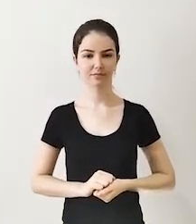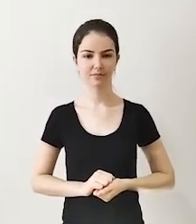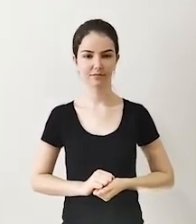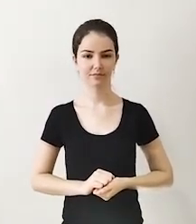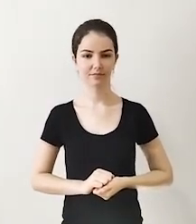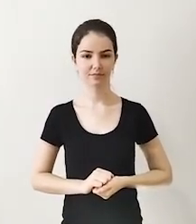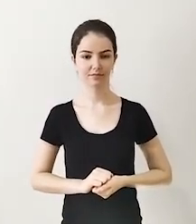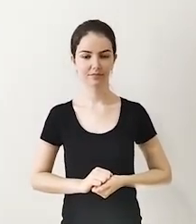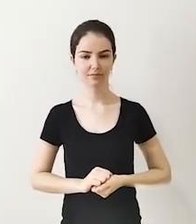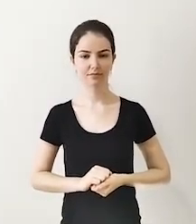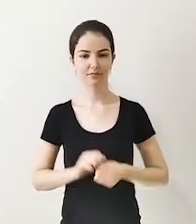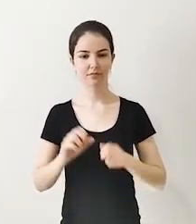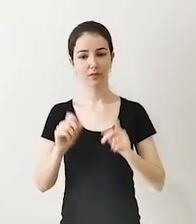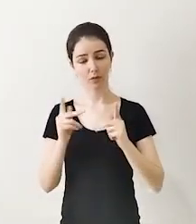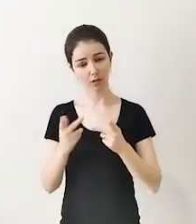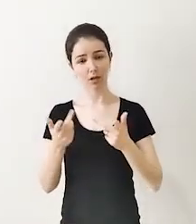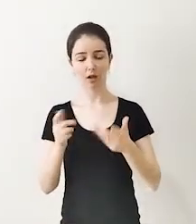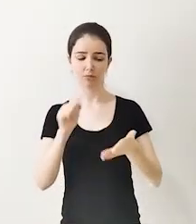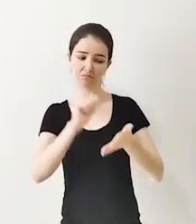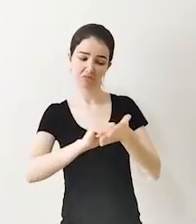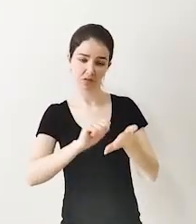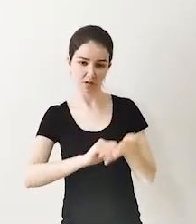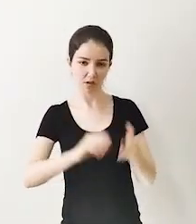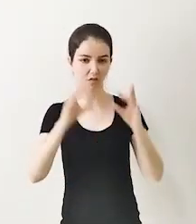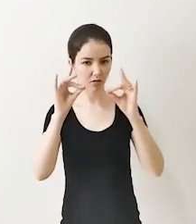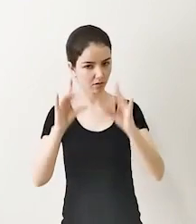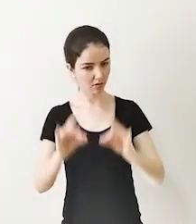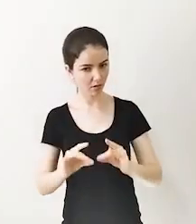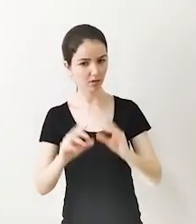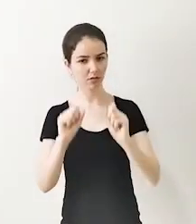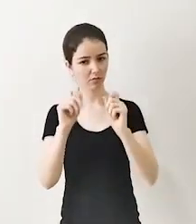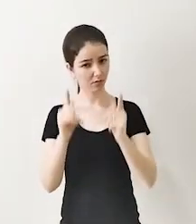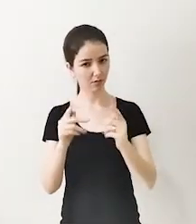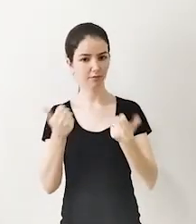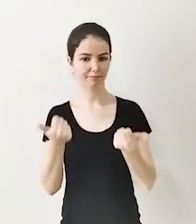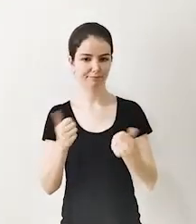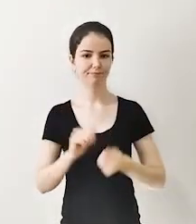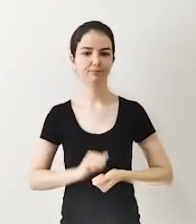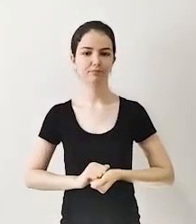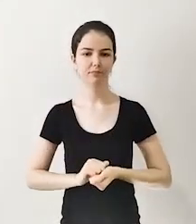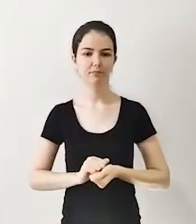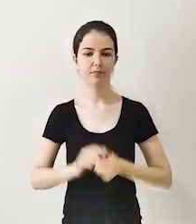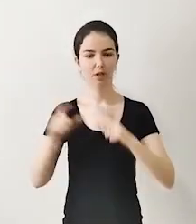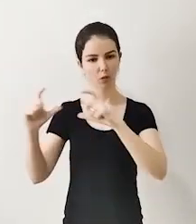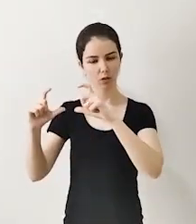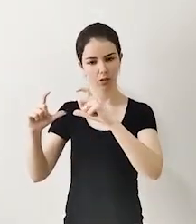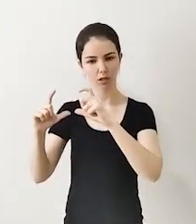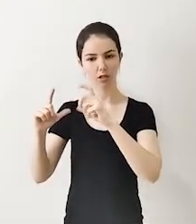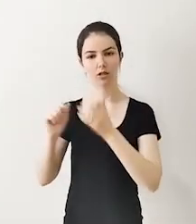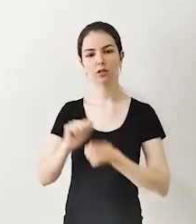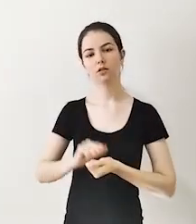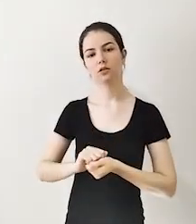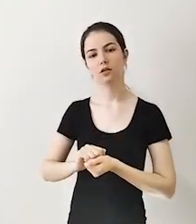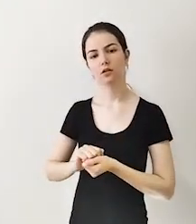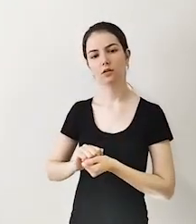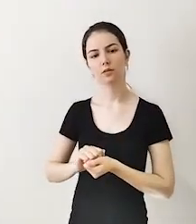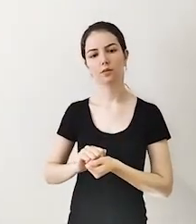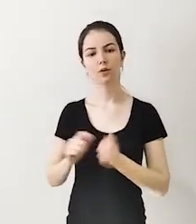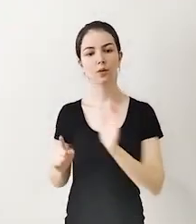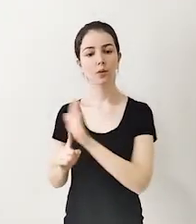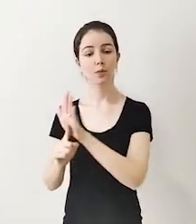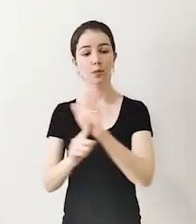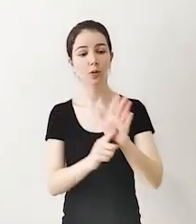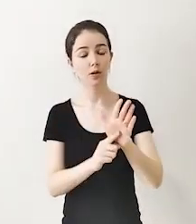tem em mostrar o rosto, né? Descreveu, né, de maneira ali, ok, até, né, esse trechinho, né, de como que o Pero